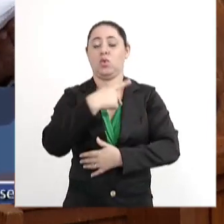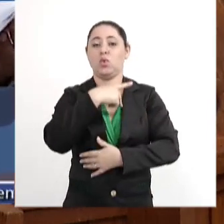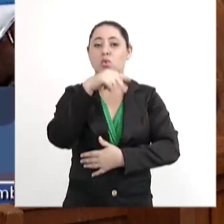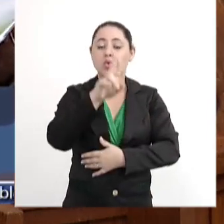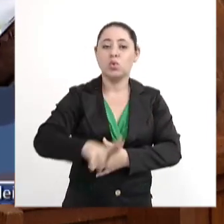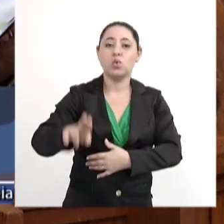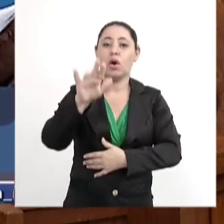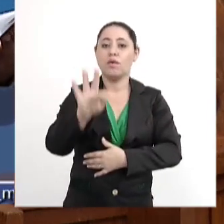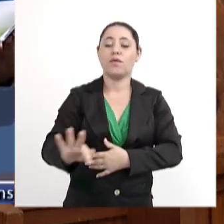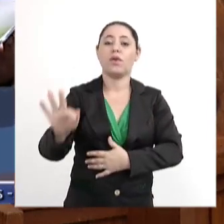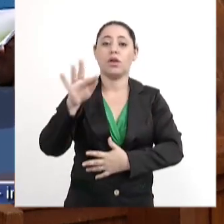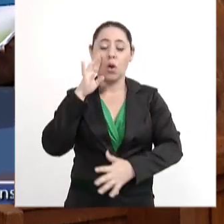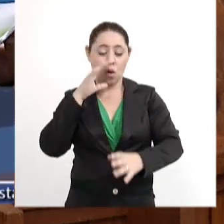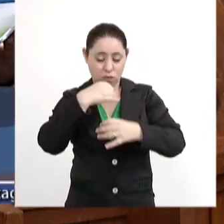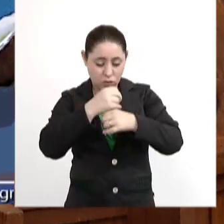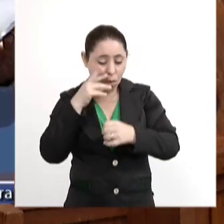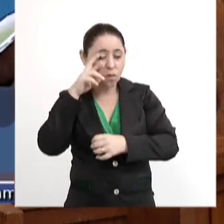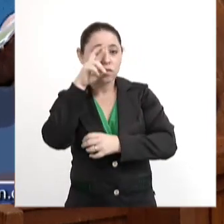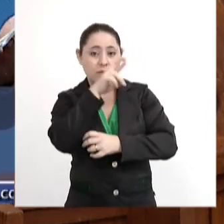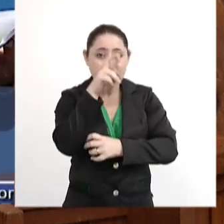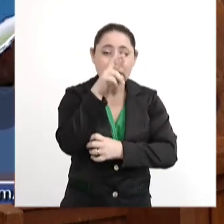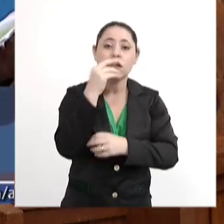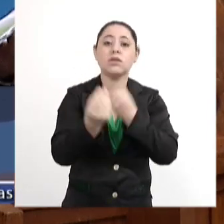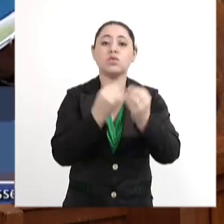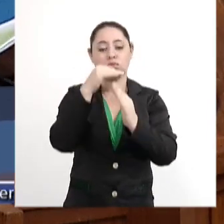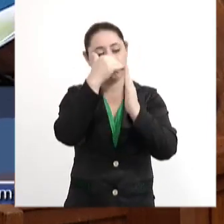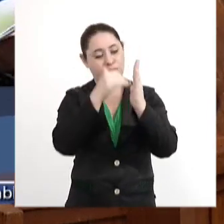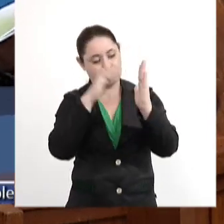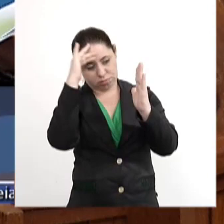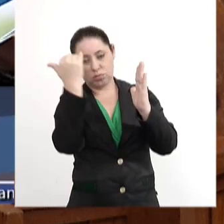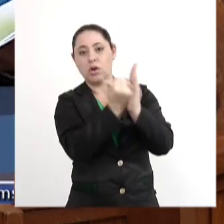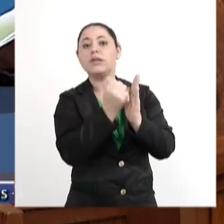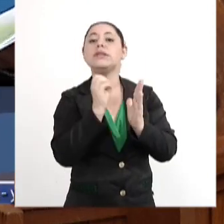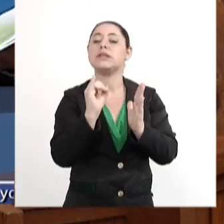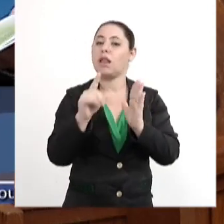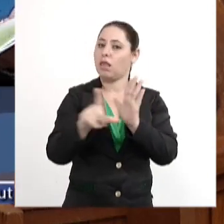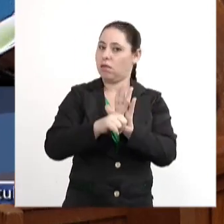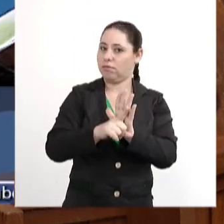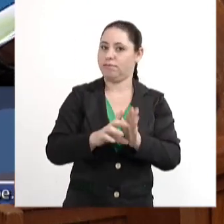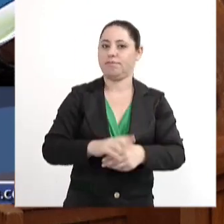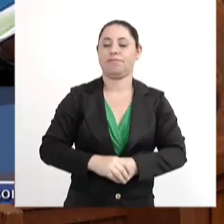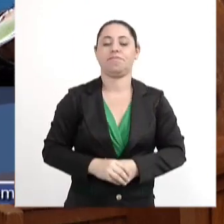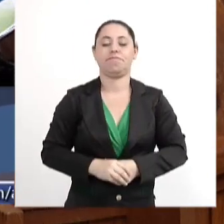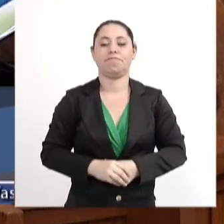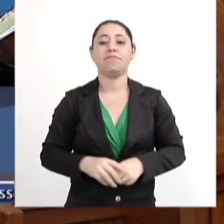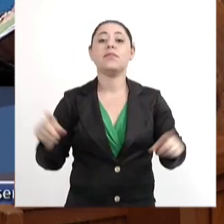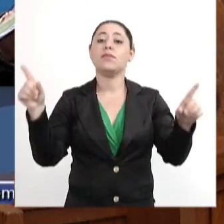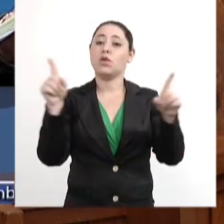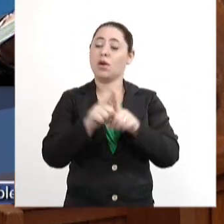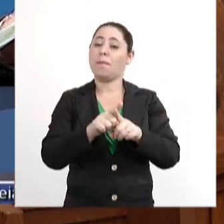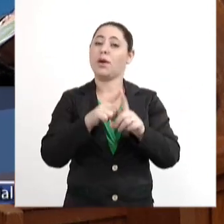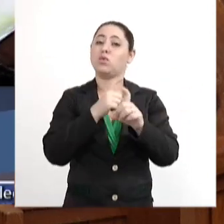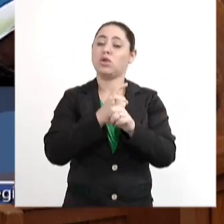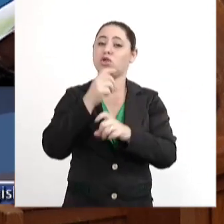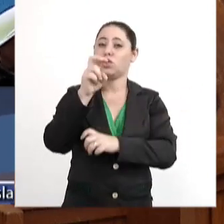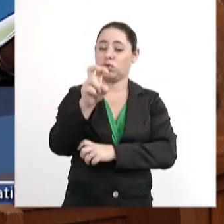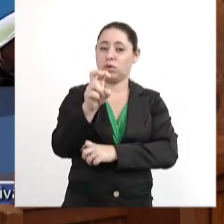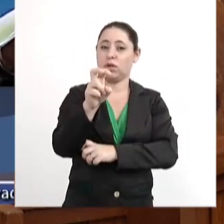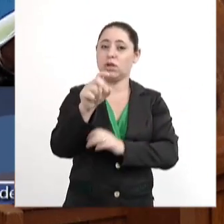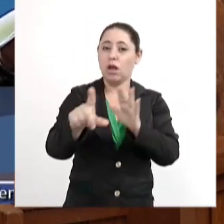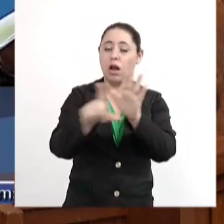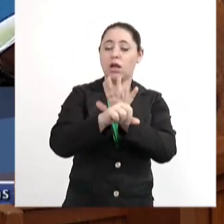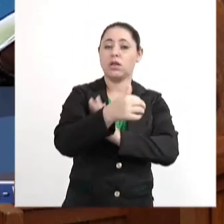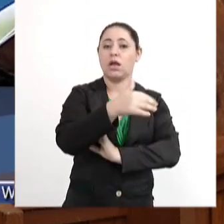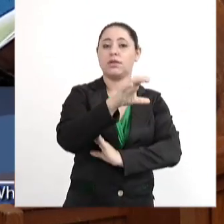federadas fiscalizar a execução das medidas previstas nesta lei. E lá no artigo 5º da Lei